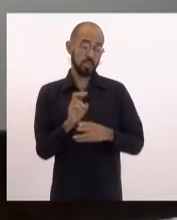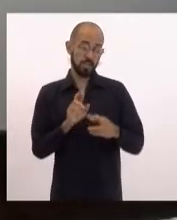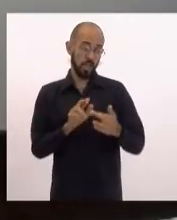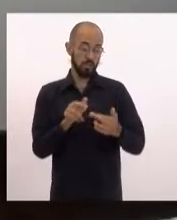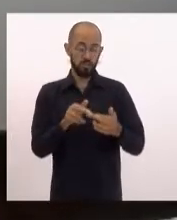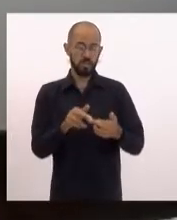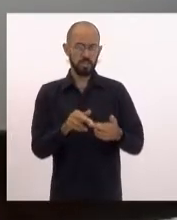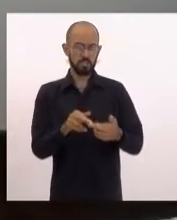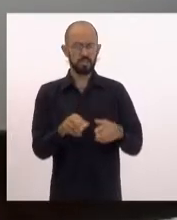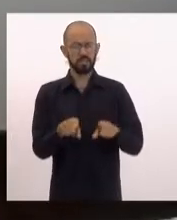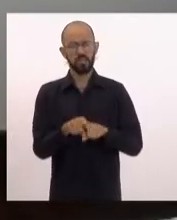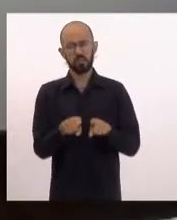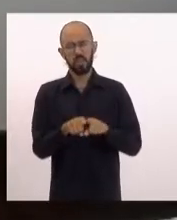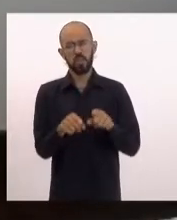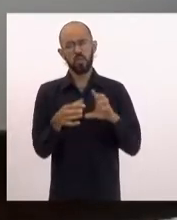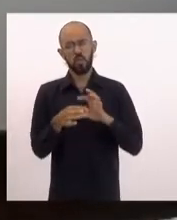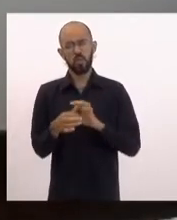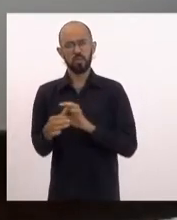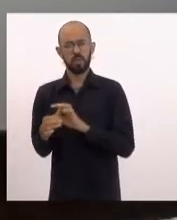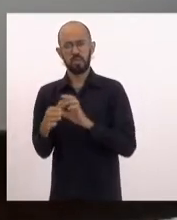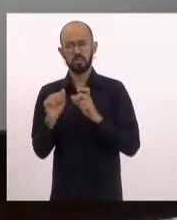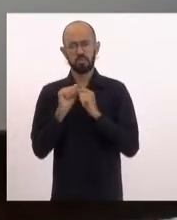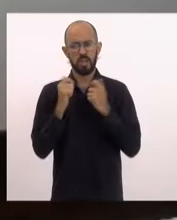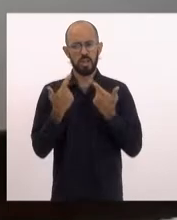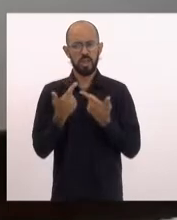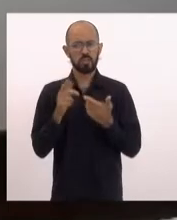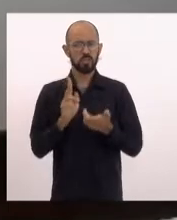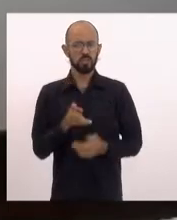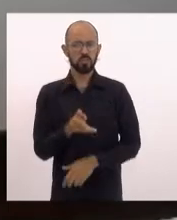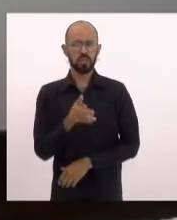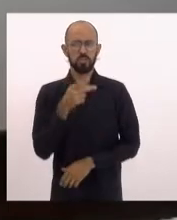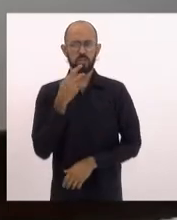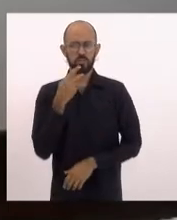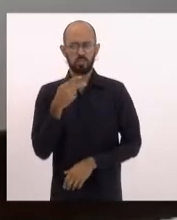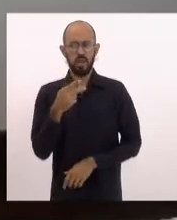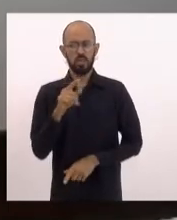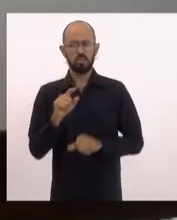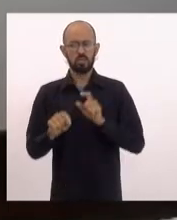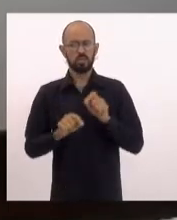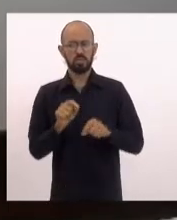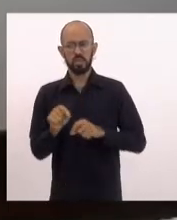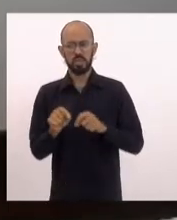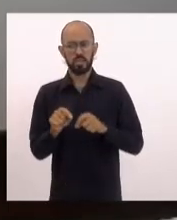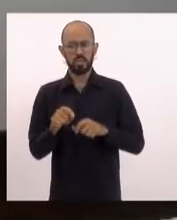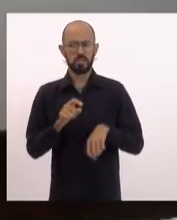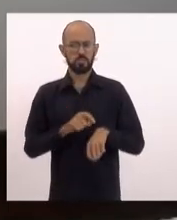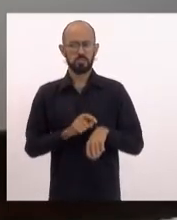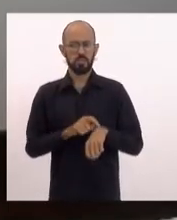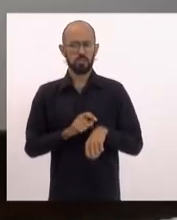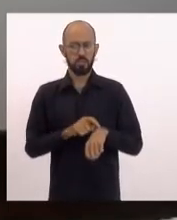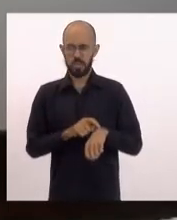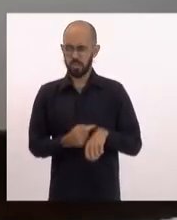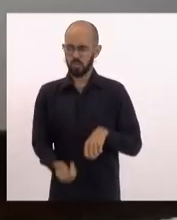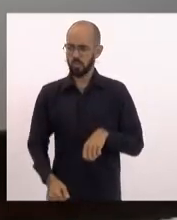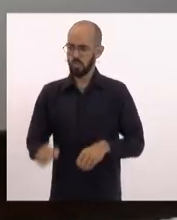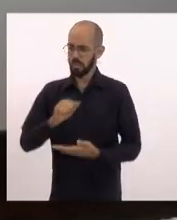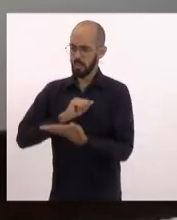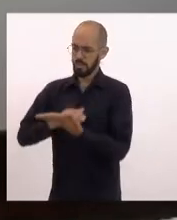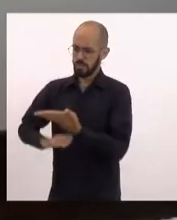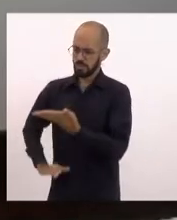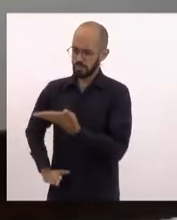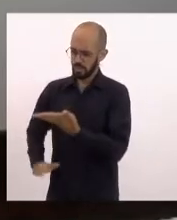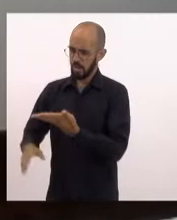esse contexto da Assembleia Legislativa, que eu sempre cito e reafirmo, nesse último período, com você na presidência, a